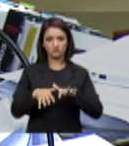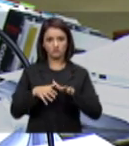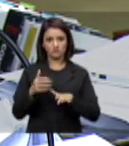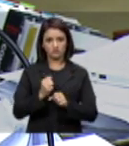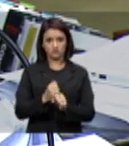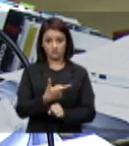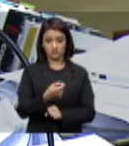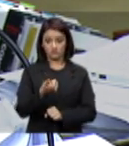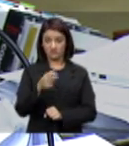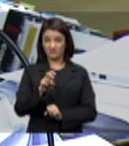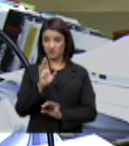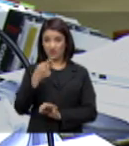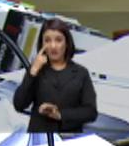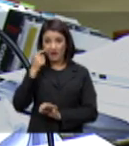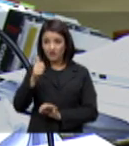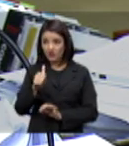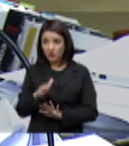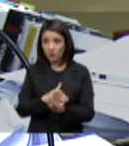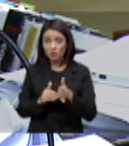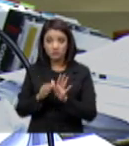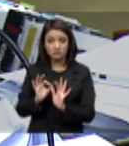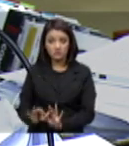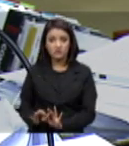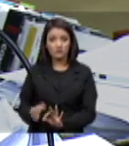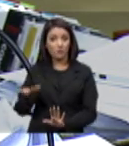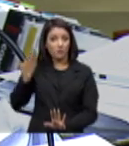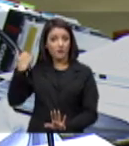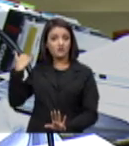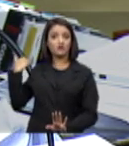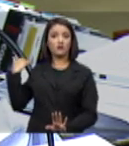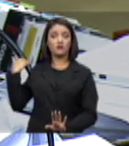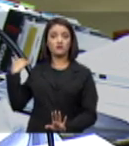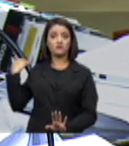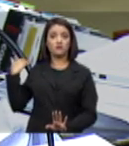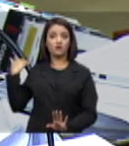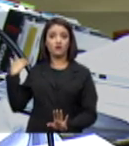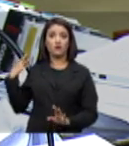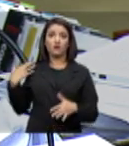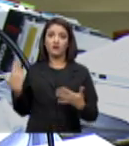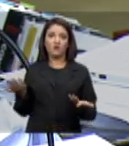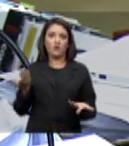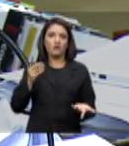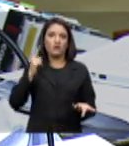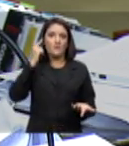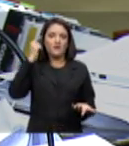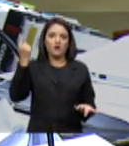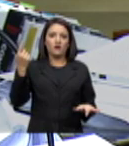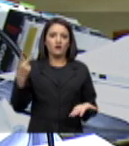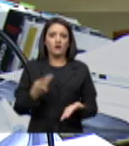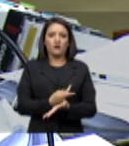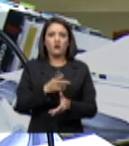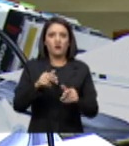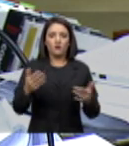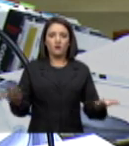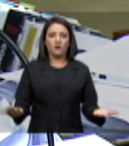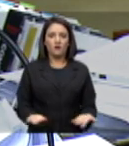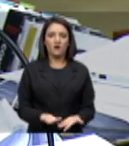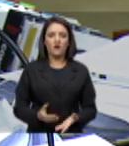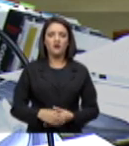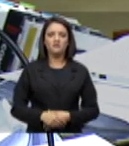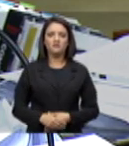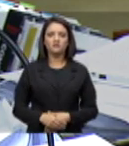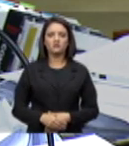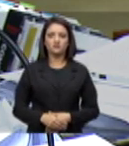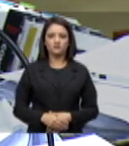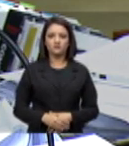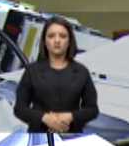2015 vezes obviamente o pedido lá atrás não imaginava que isso fosse ocorrer sai sai